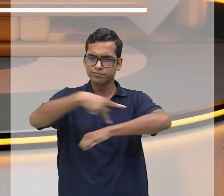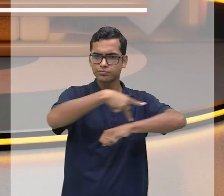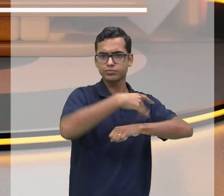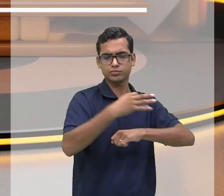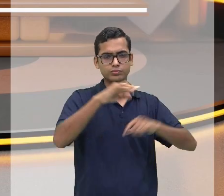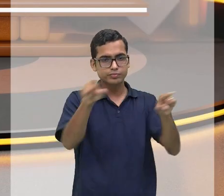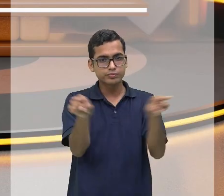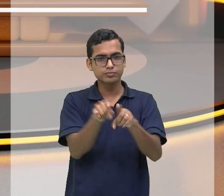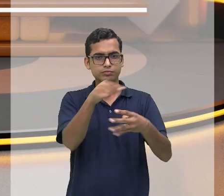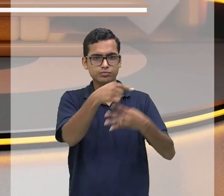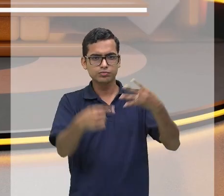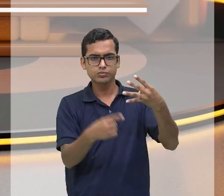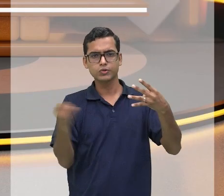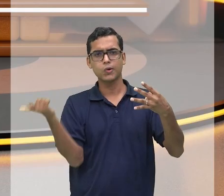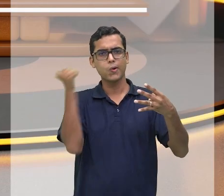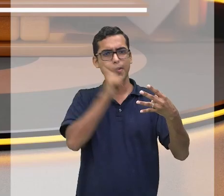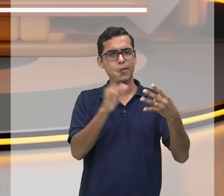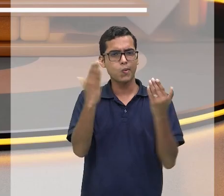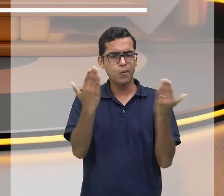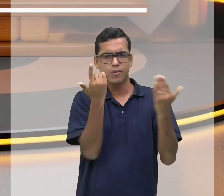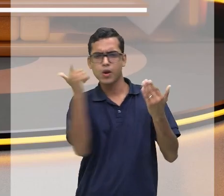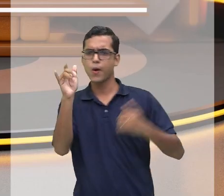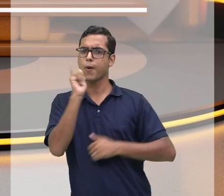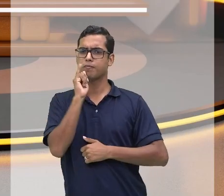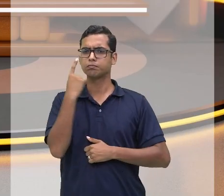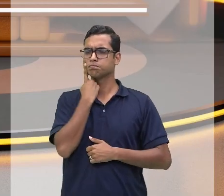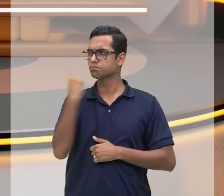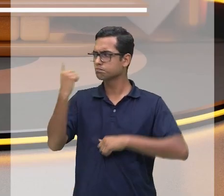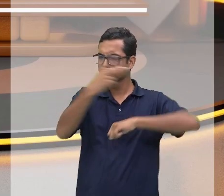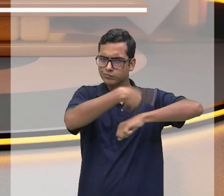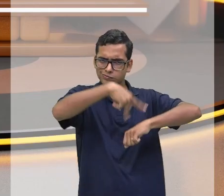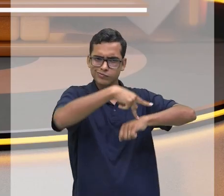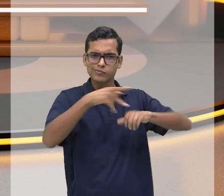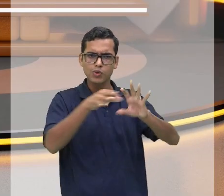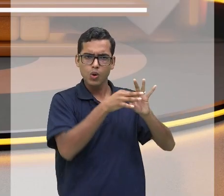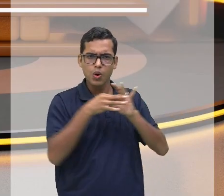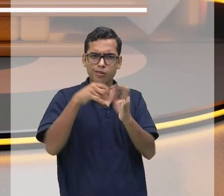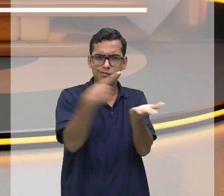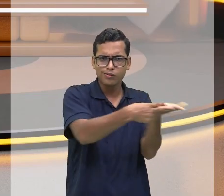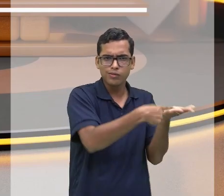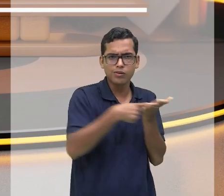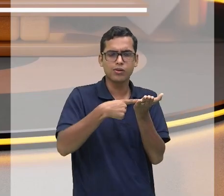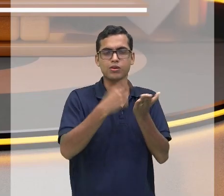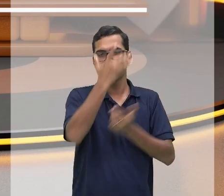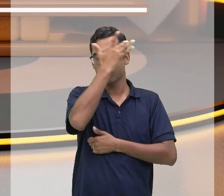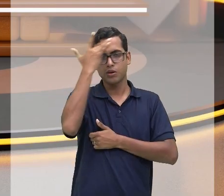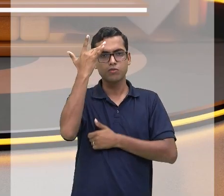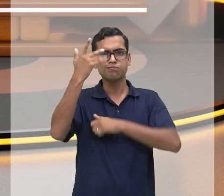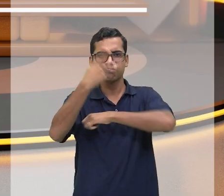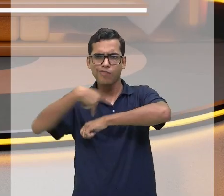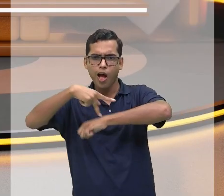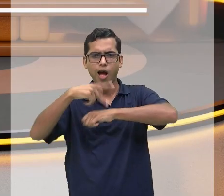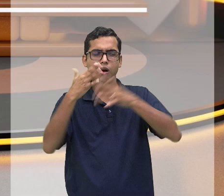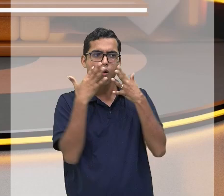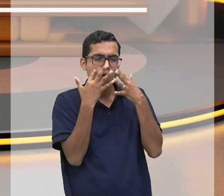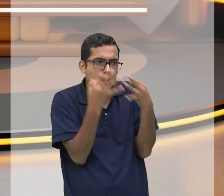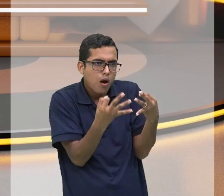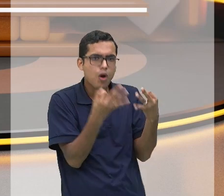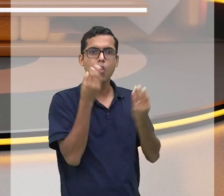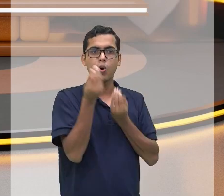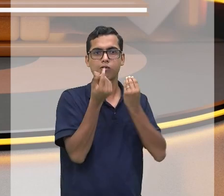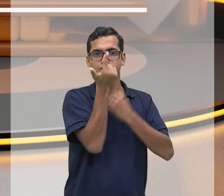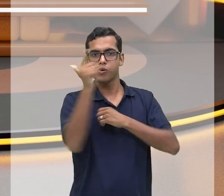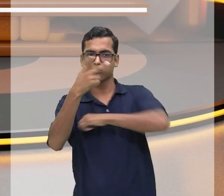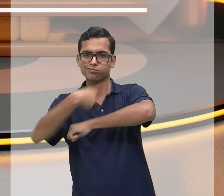ali pegar outros exemplos, tá? Então, isso acabou chamando muito a atenção. Então, outros